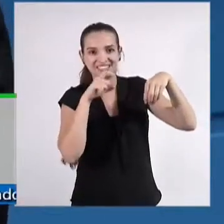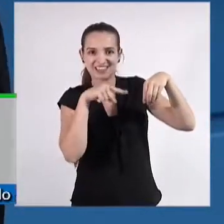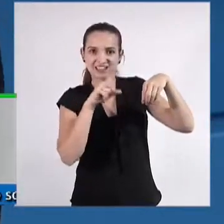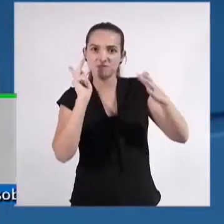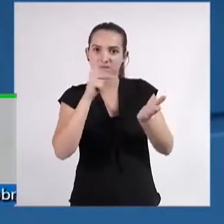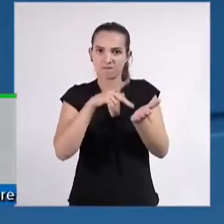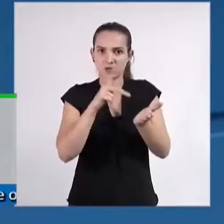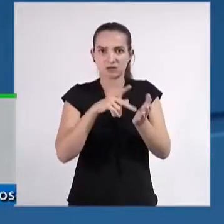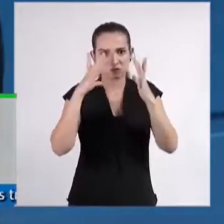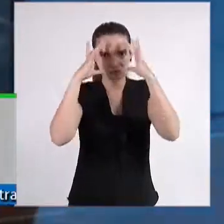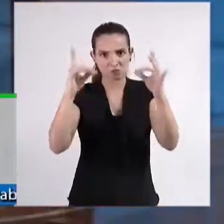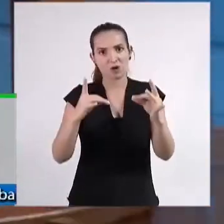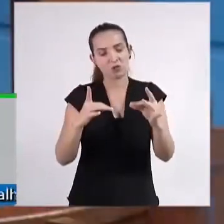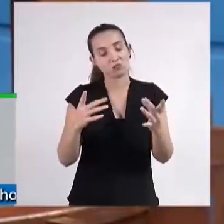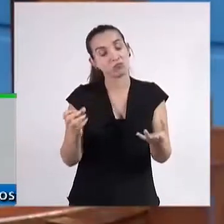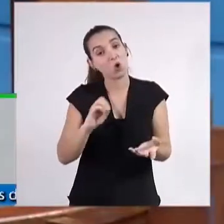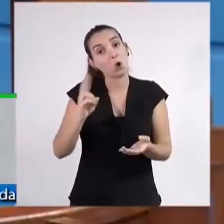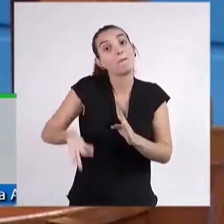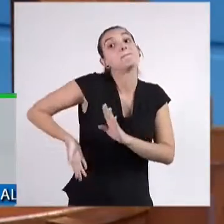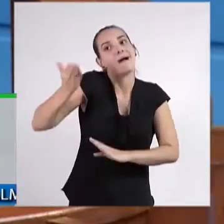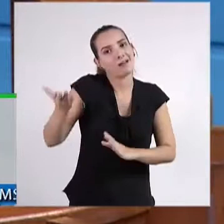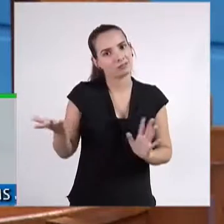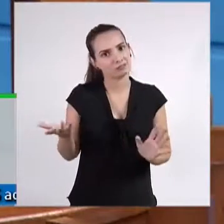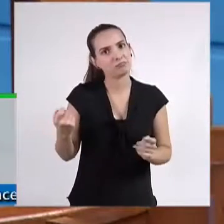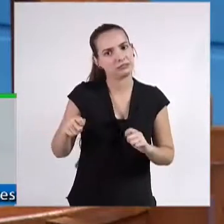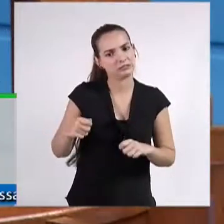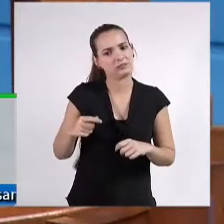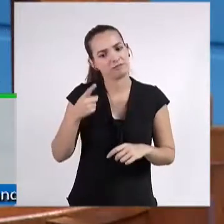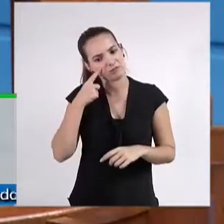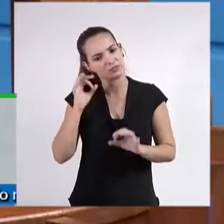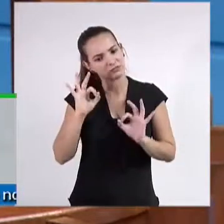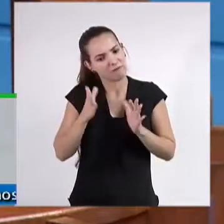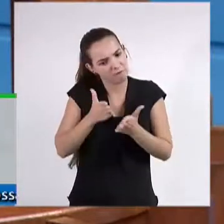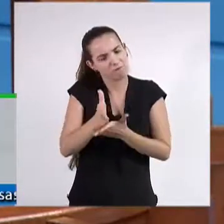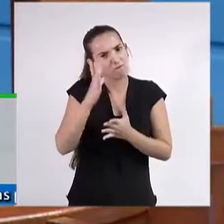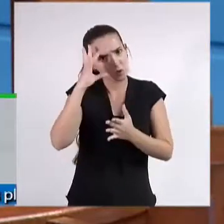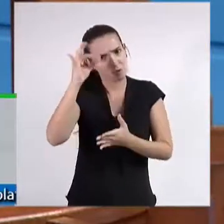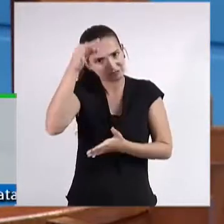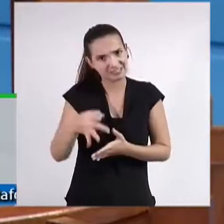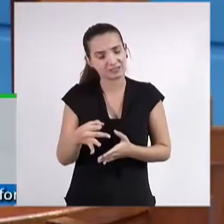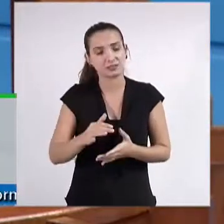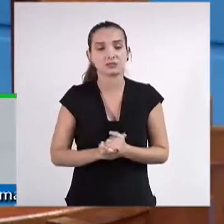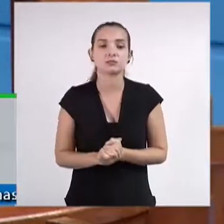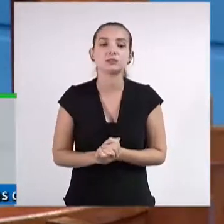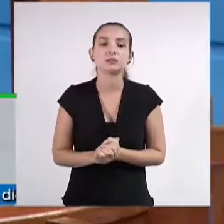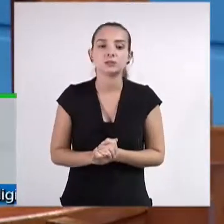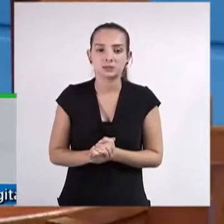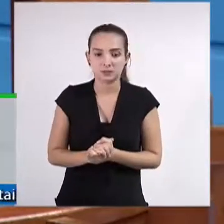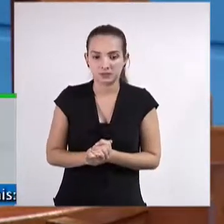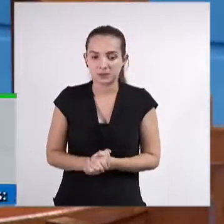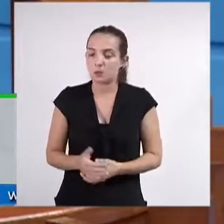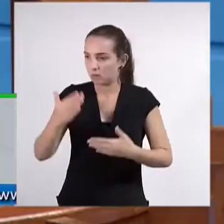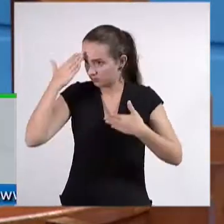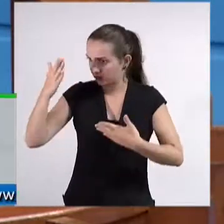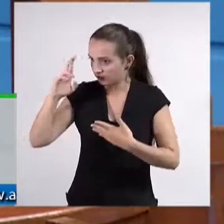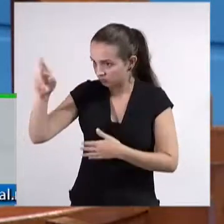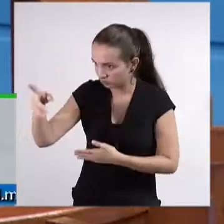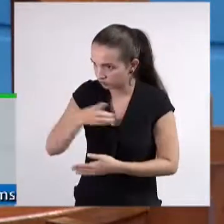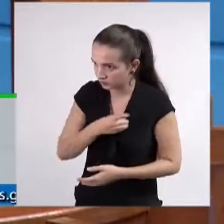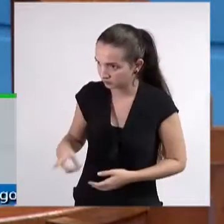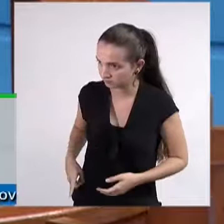no Estado, deputado. Muito obrigado, deputado Gerson. Claro, Vossa Excelência tem razão, incorporo as palavras de Vossa Excelência